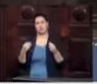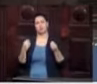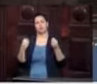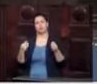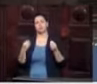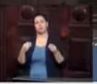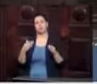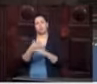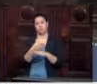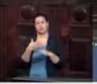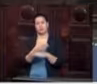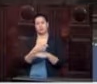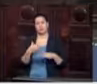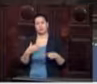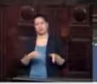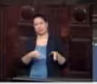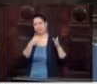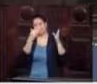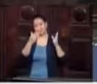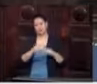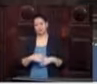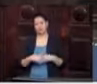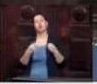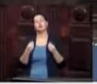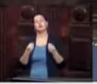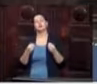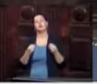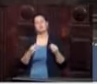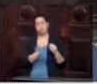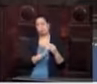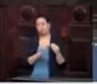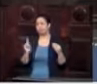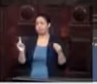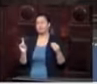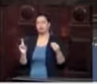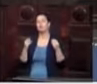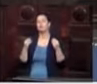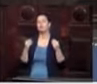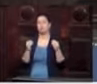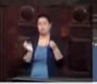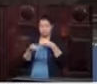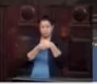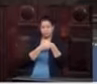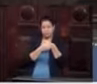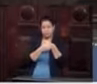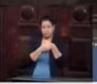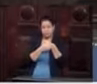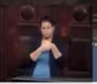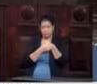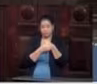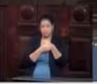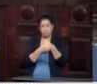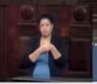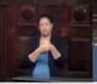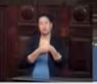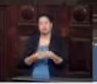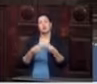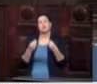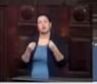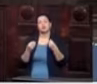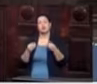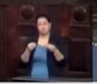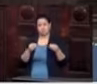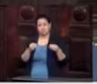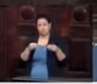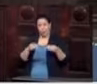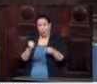ter acesso àquela torre? Como é que ele vai sair daquela... Ele vai ficar confinado naquela torre? Vão construir um